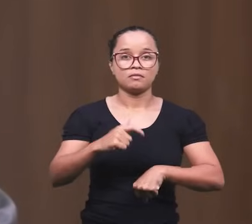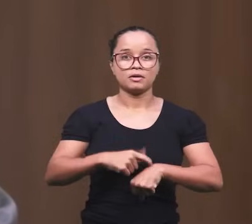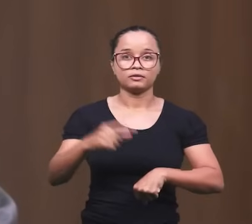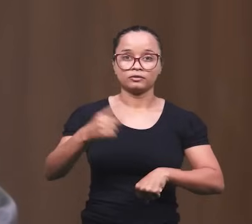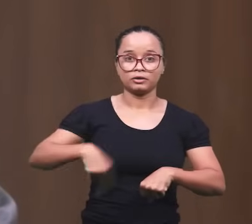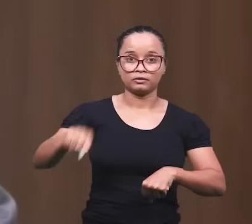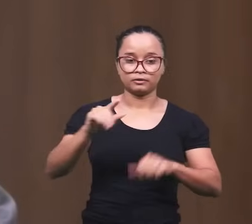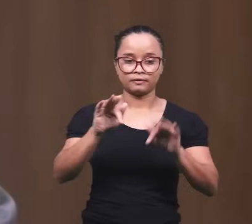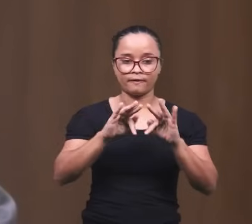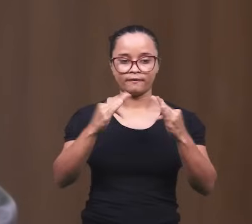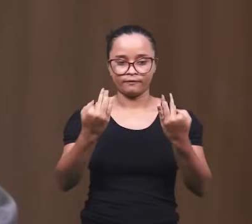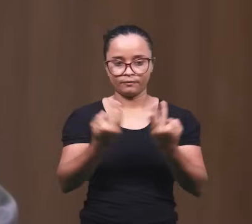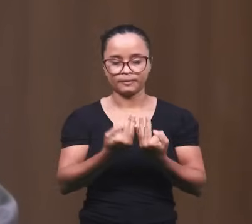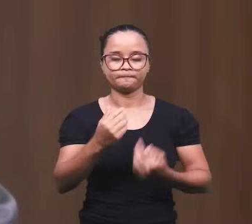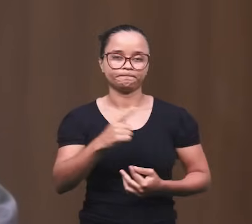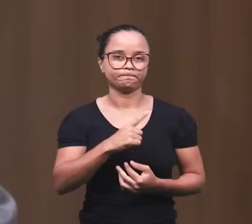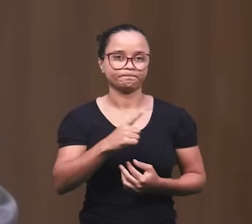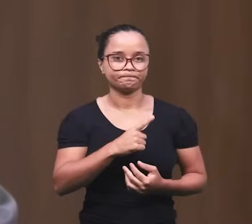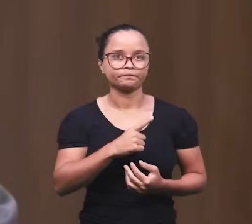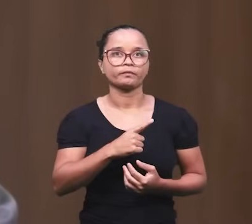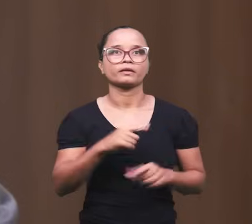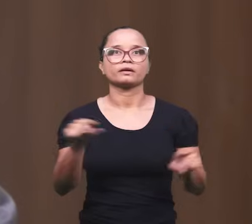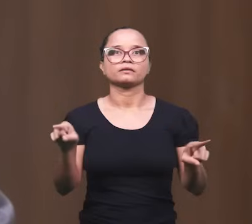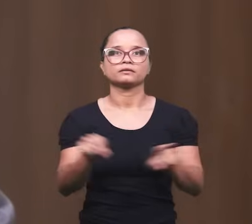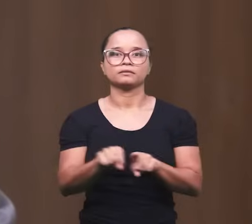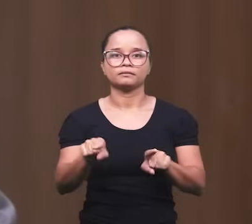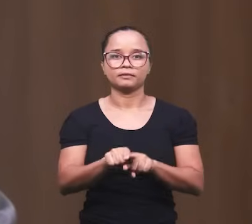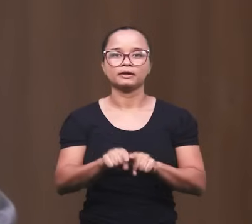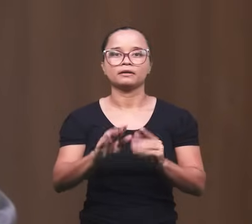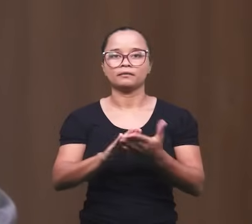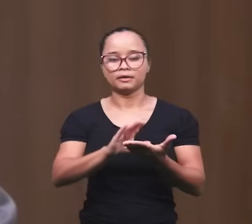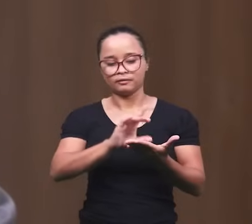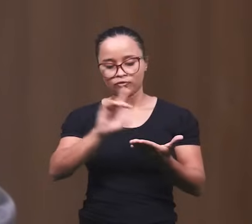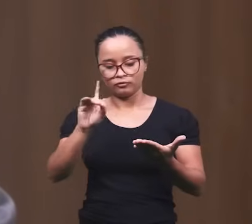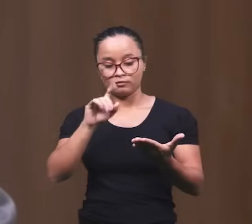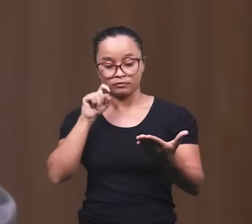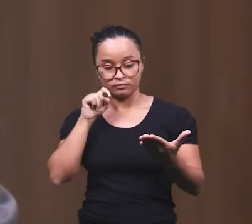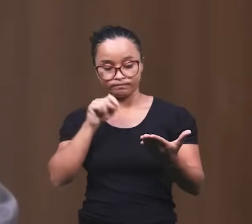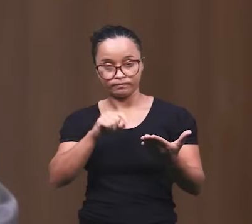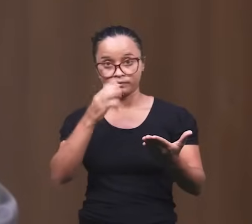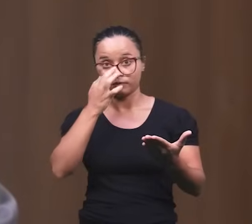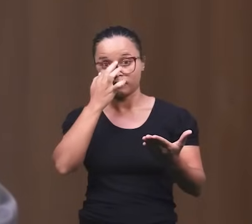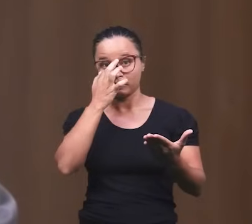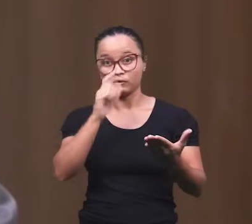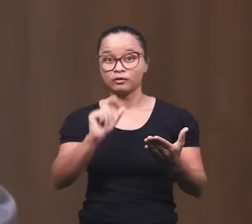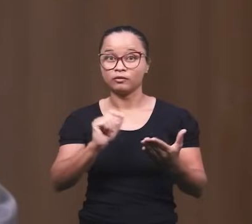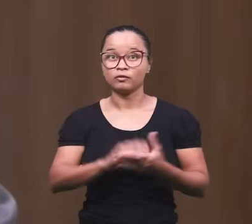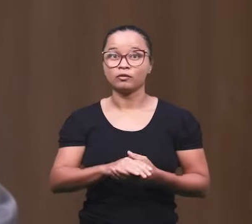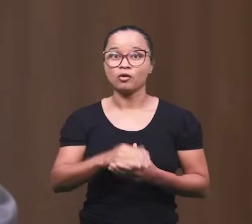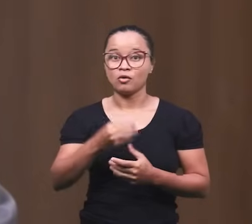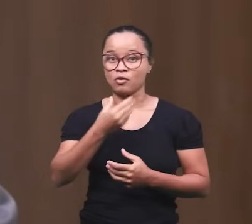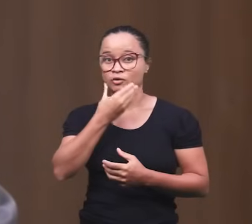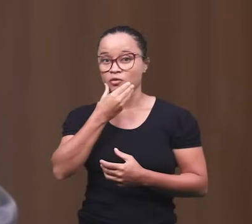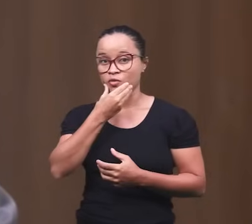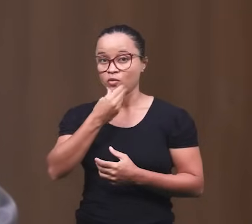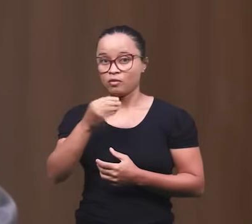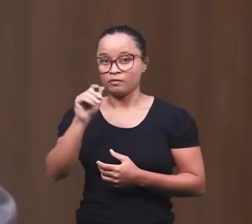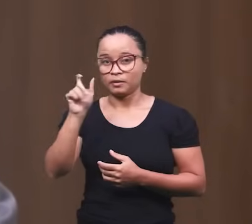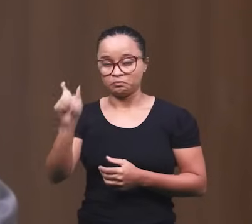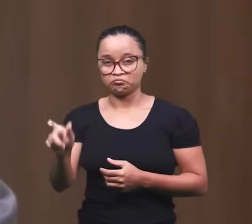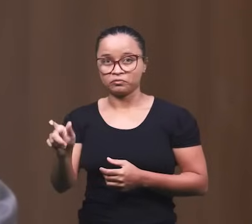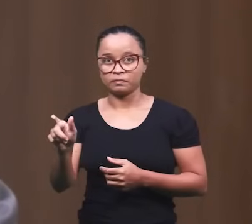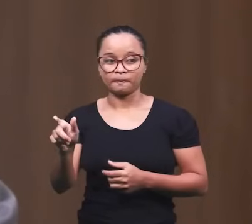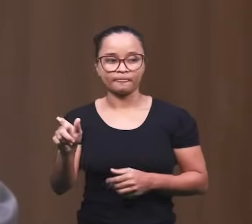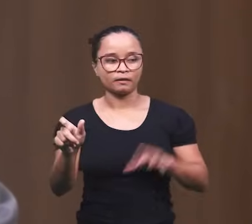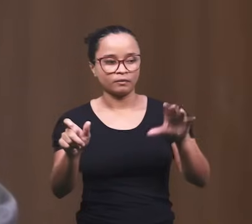passamos para a família aí também nós vamos na palavra isso F assim e tomará o o Varão né